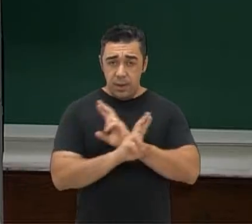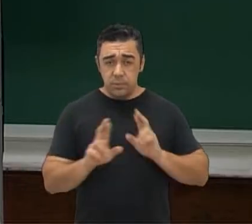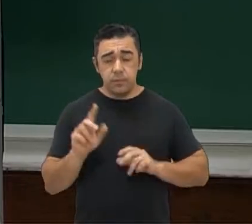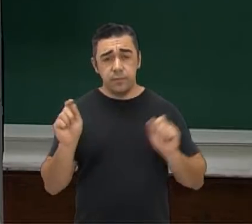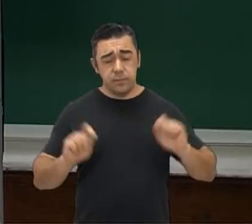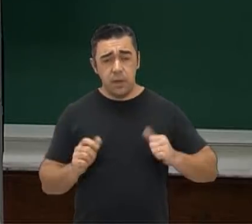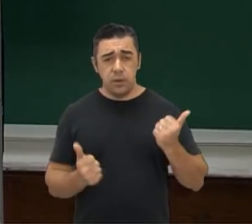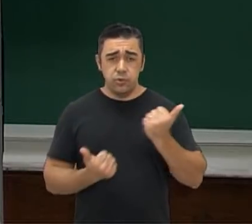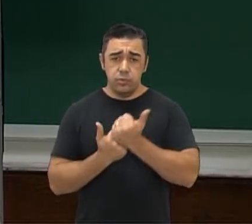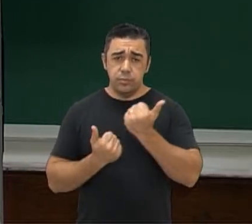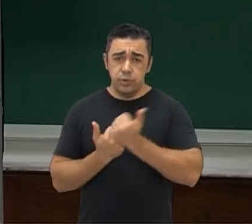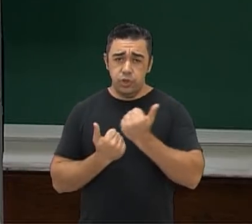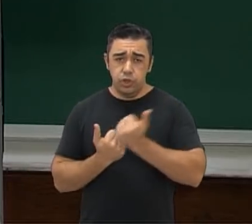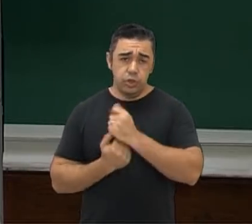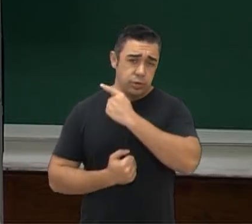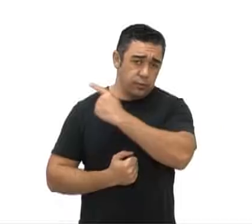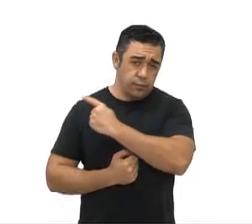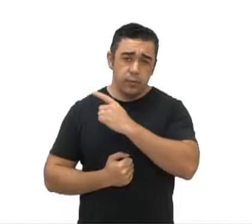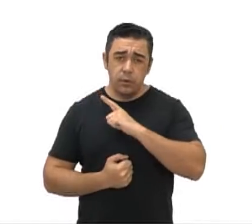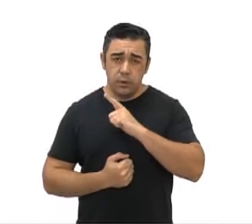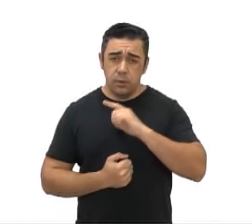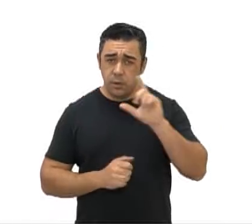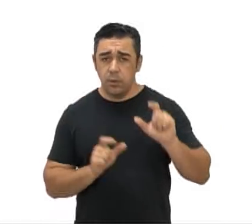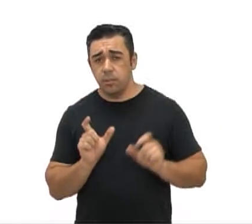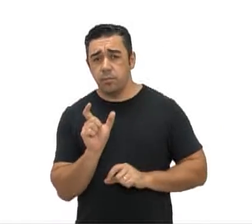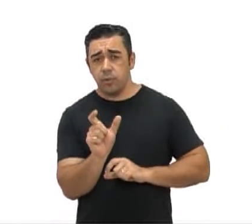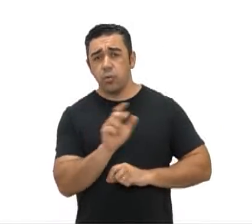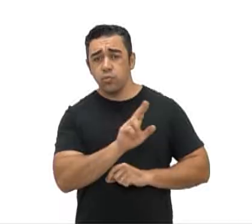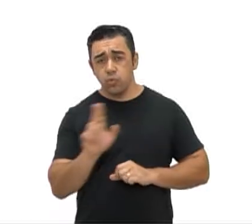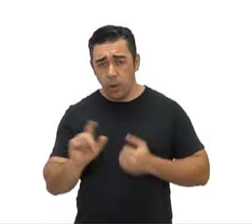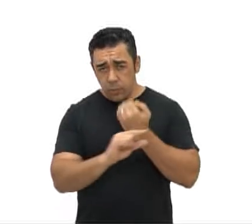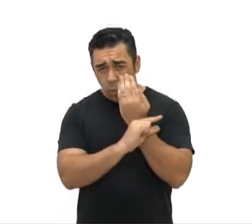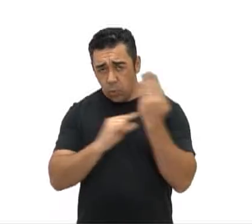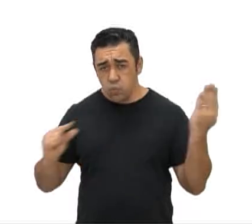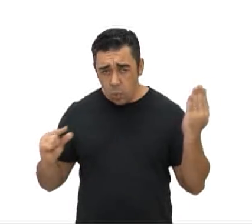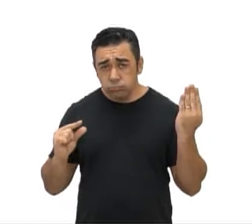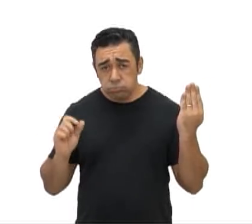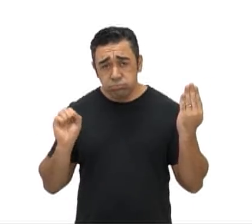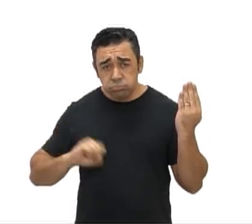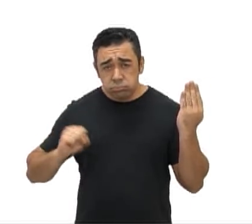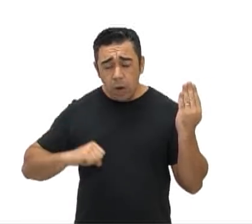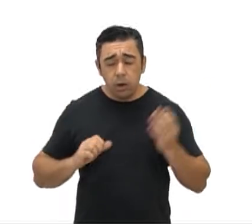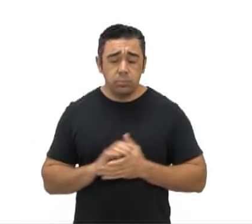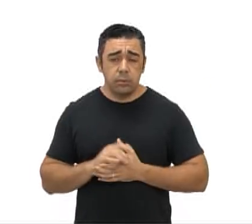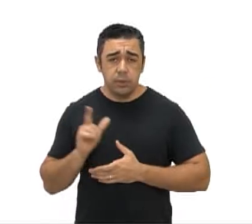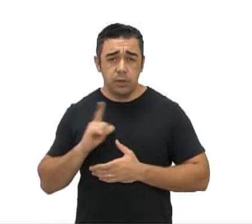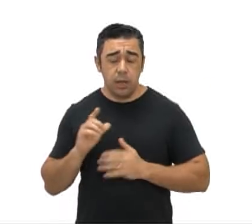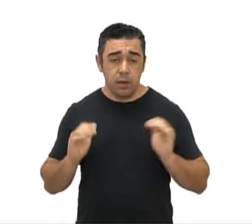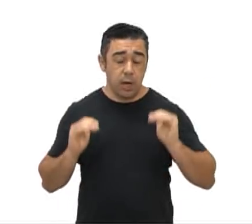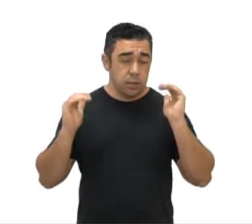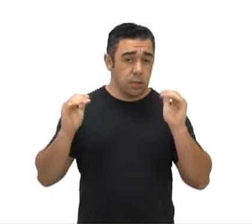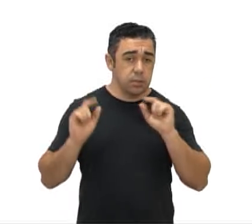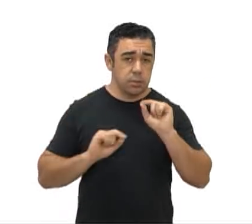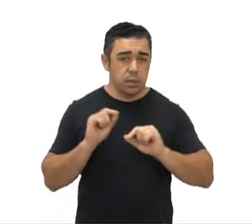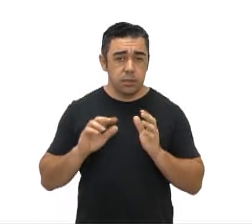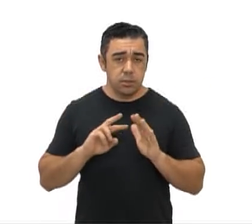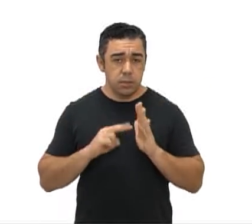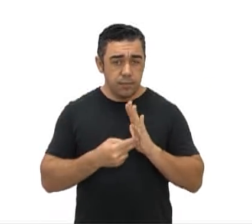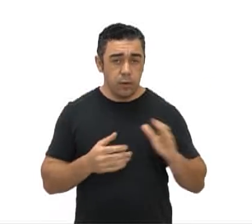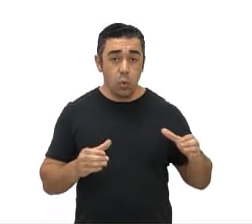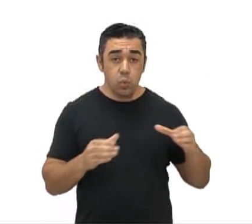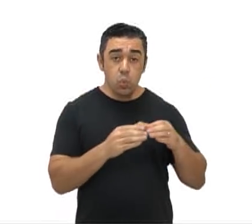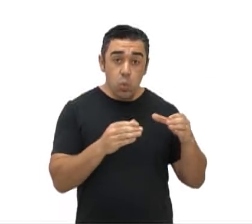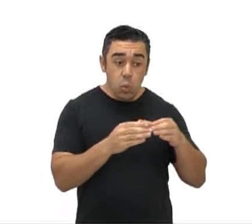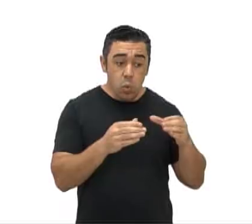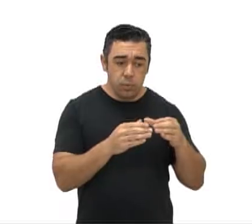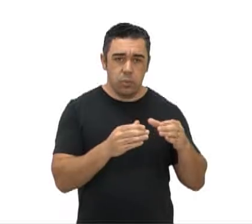poderia ter substituído ali o fragmento em destaque pelo nome do autor. Né? Então, quando o engrandecimento se refere a um conjunto, eu posso